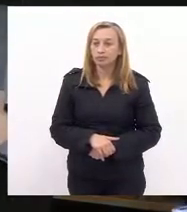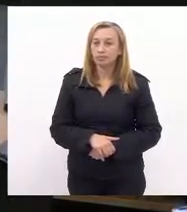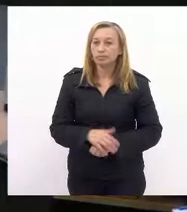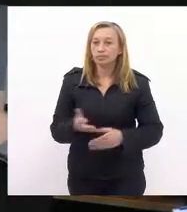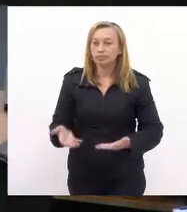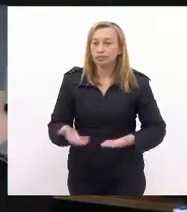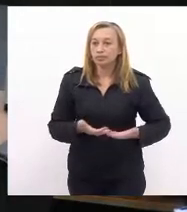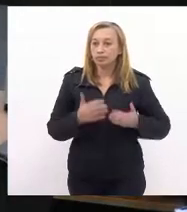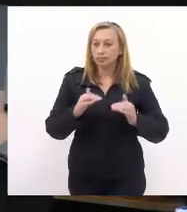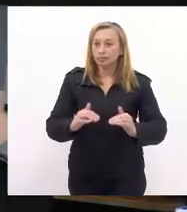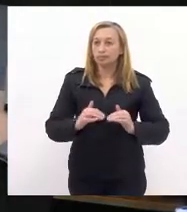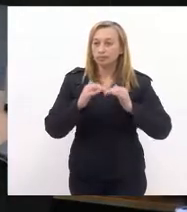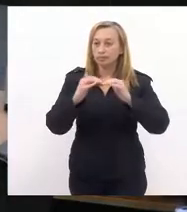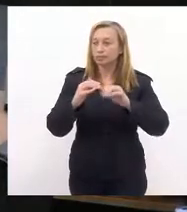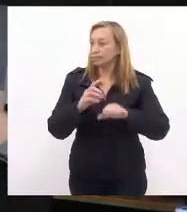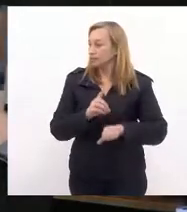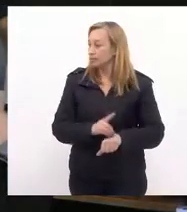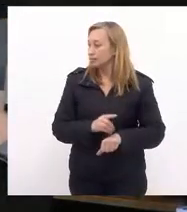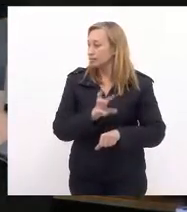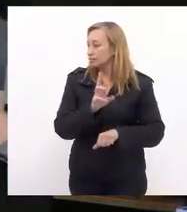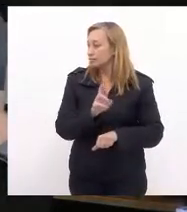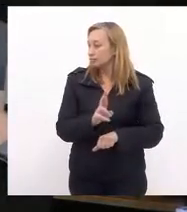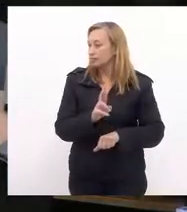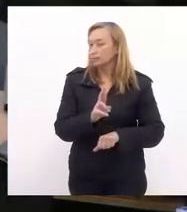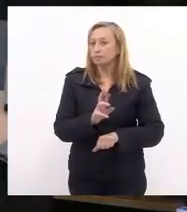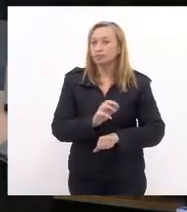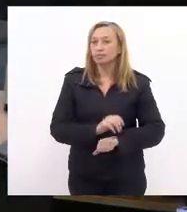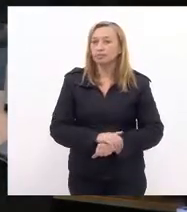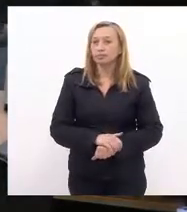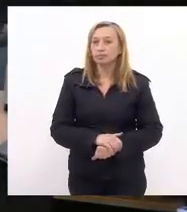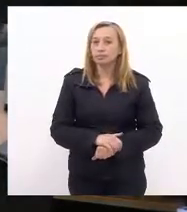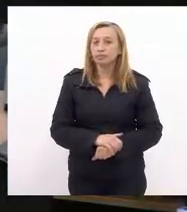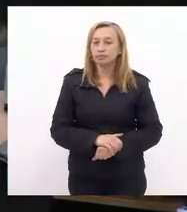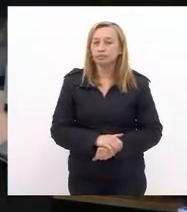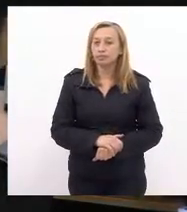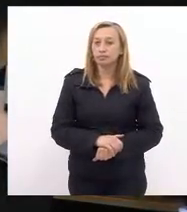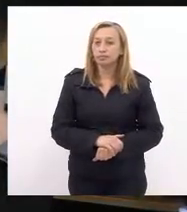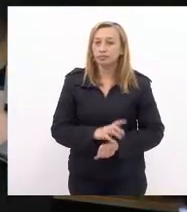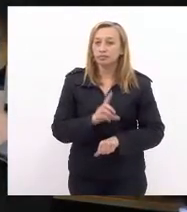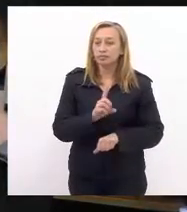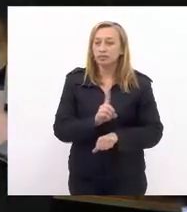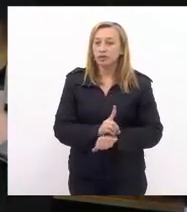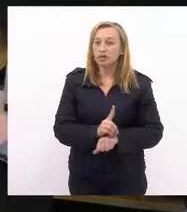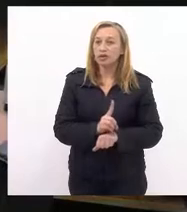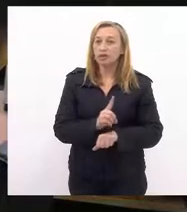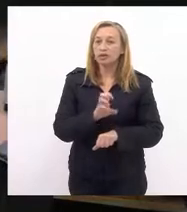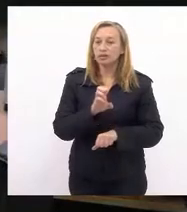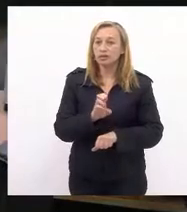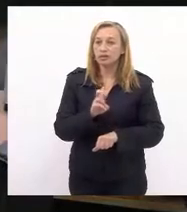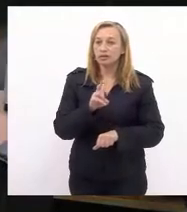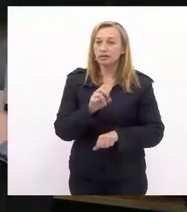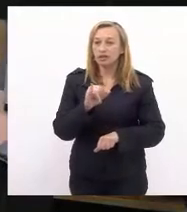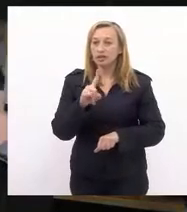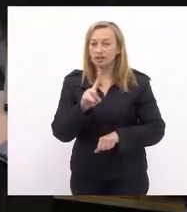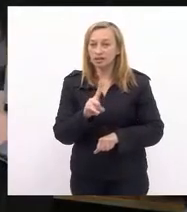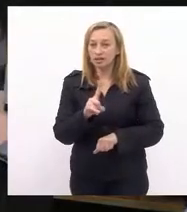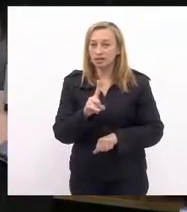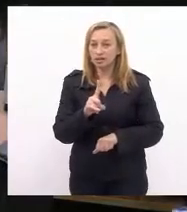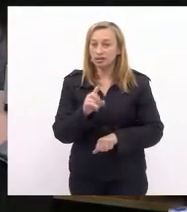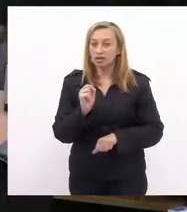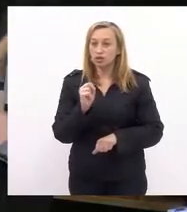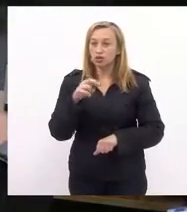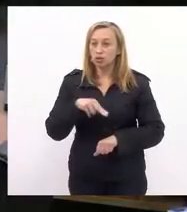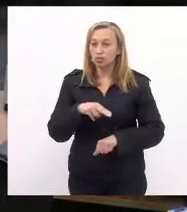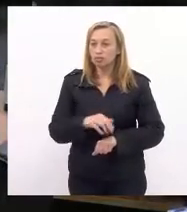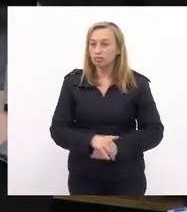Tenho a honra de chamar o excelentíssimo doutor Davidson Fidelis dos Santos.